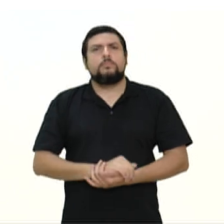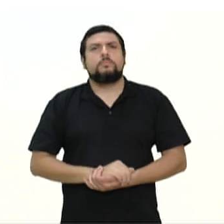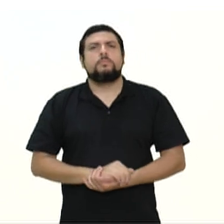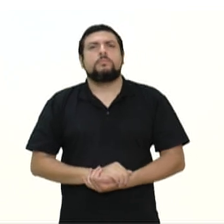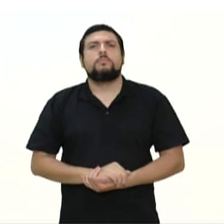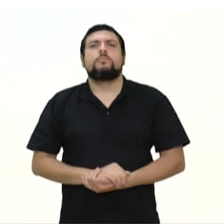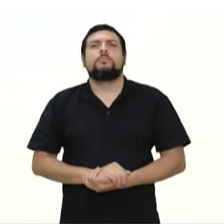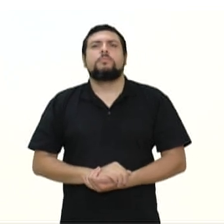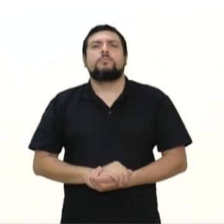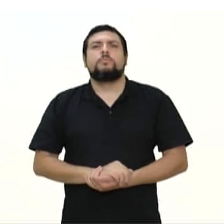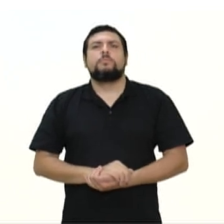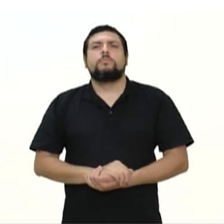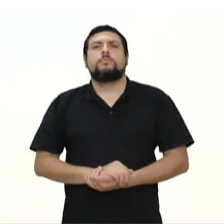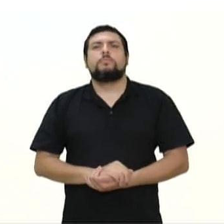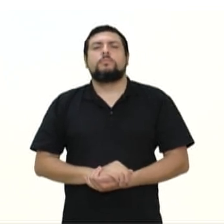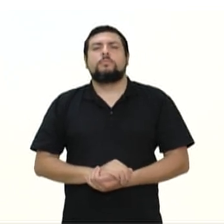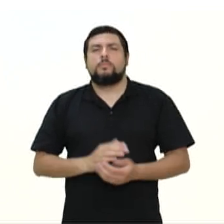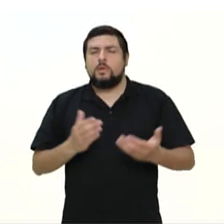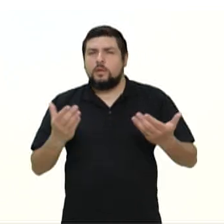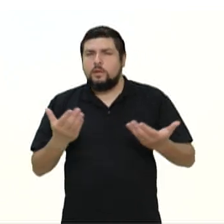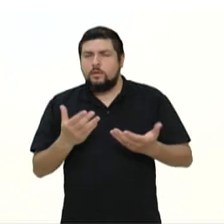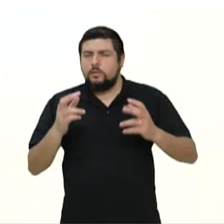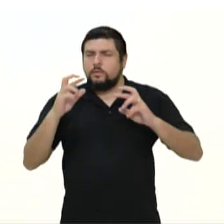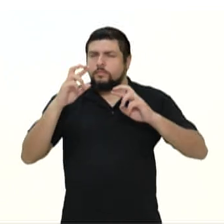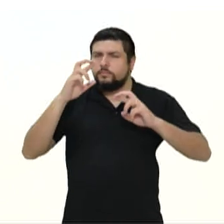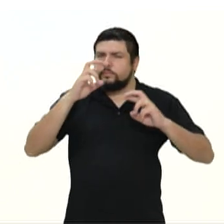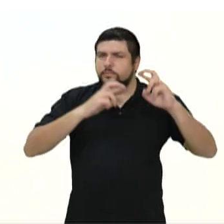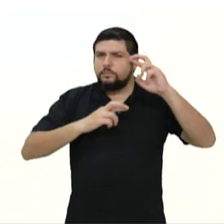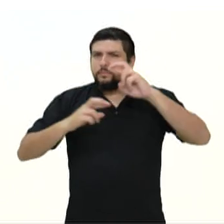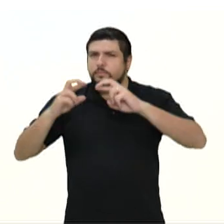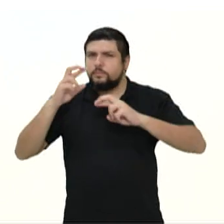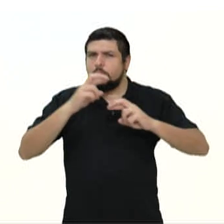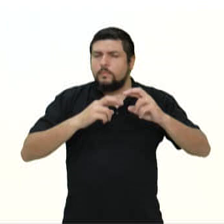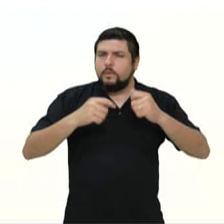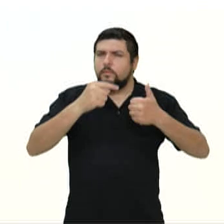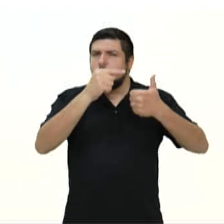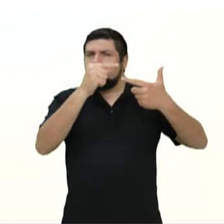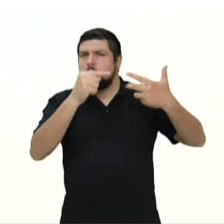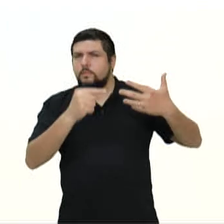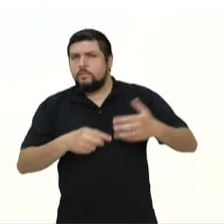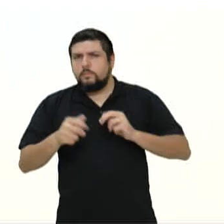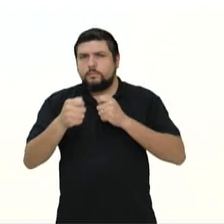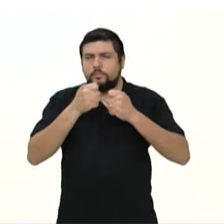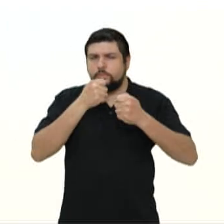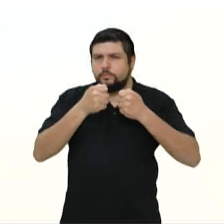Vamos analisar alguns aspectos dessa reportagem?